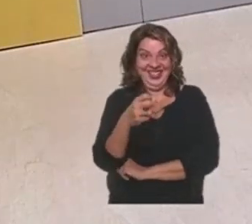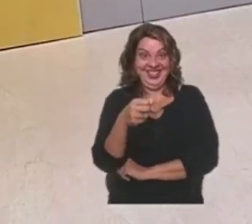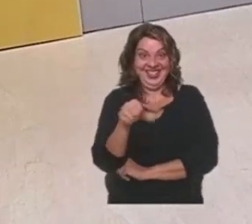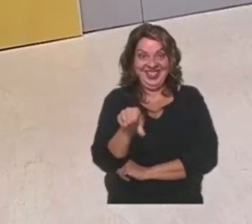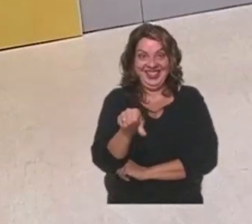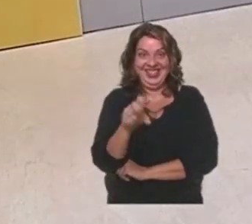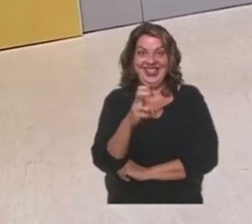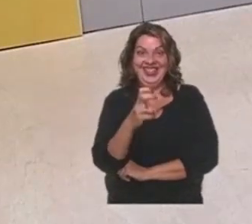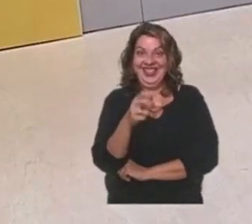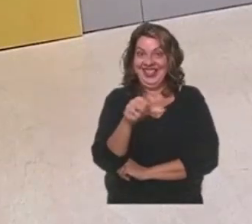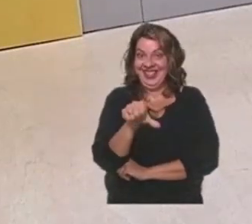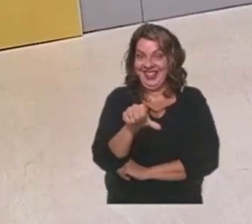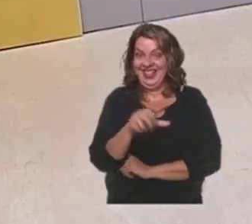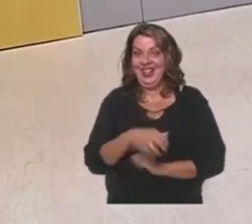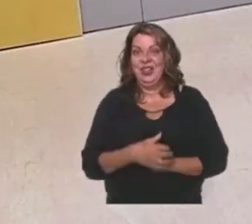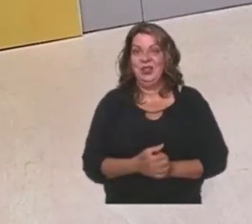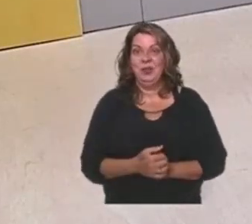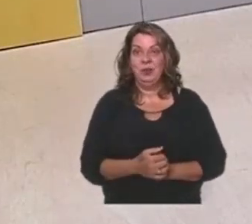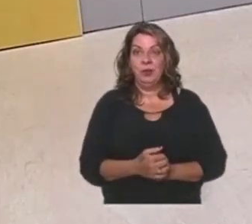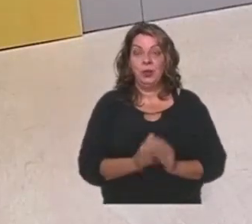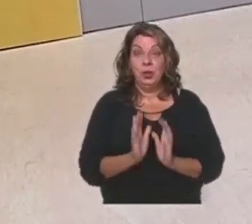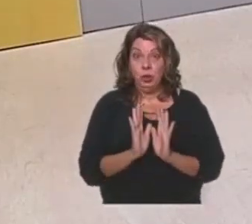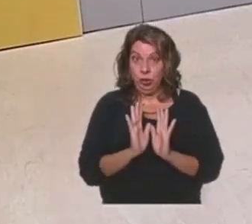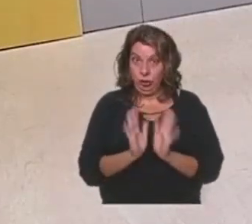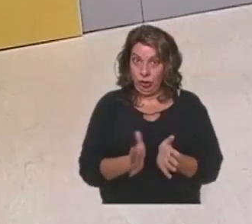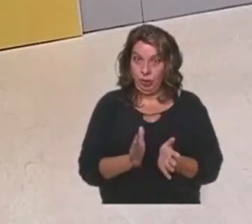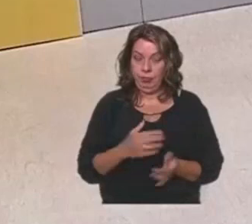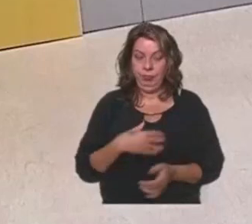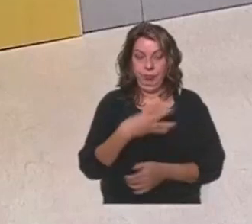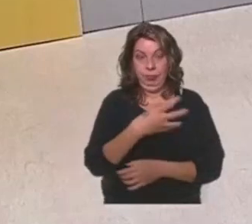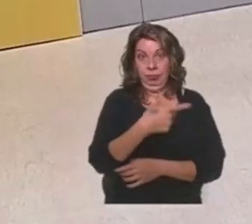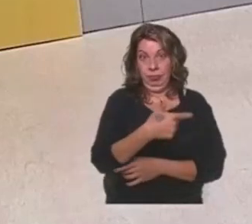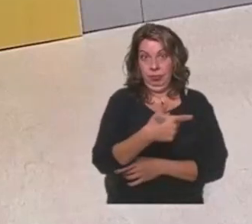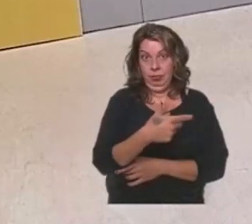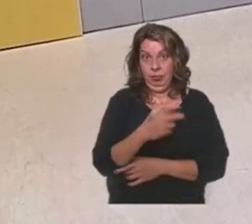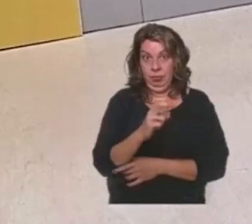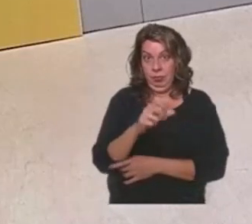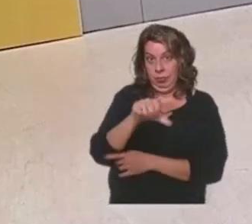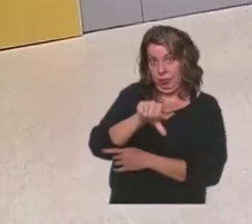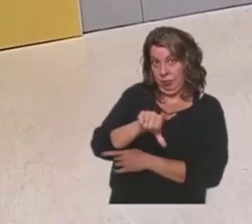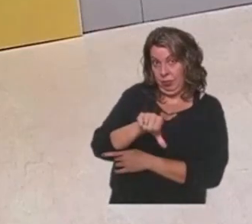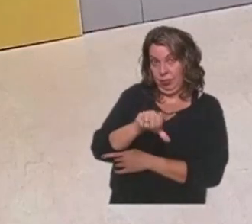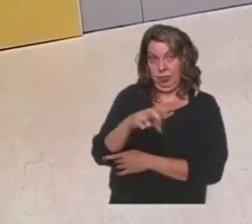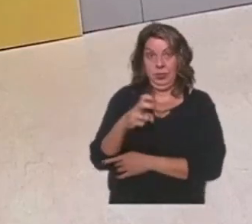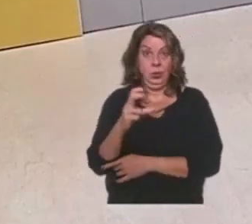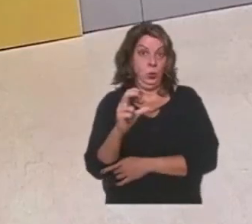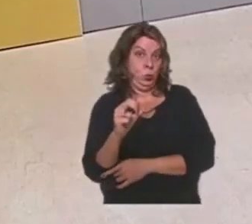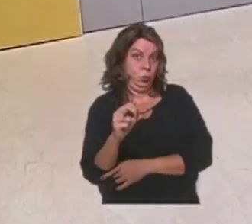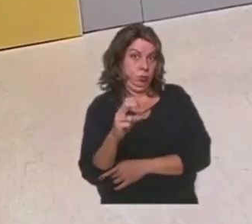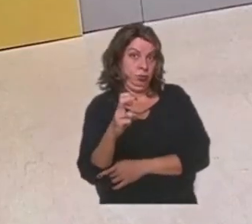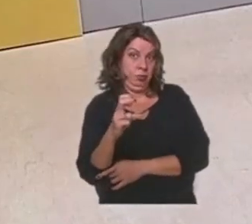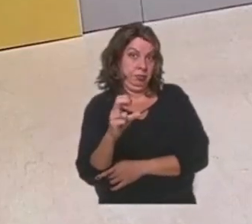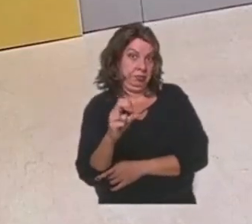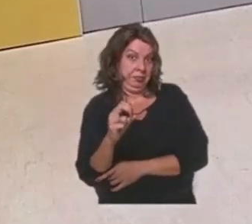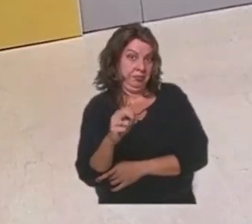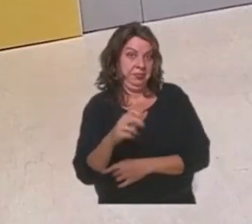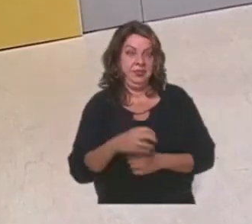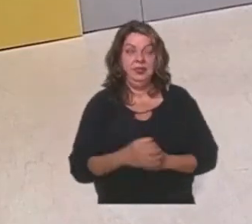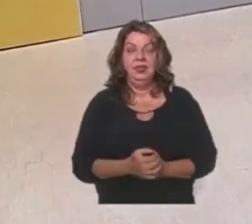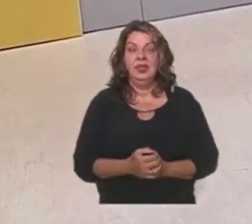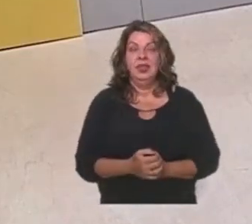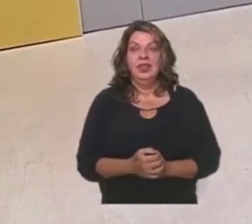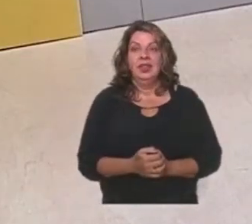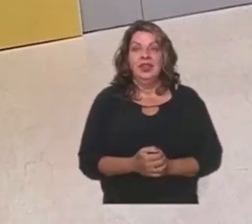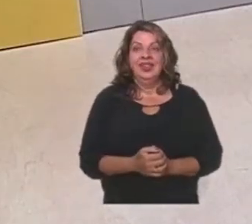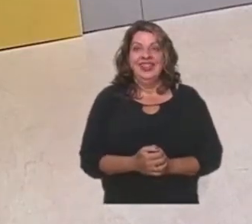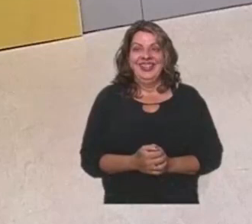59. Marcou 42, 59 e 50 agora. 50. Vai